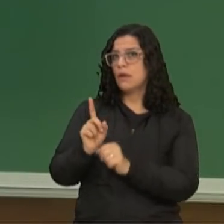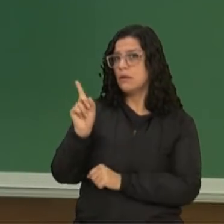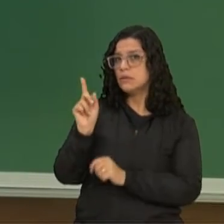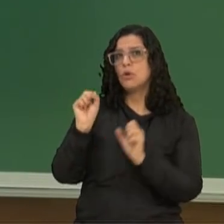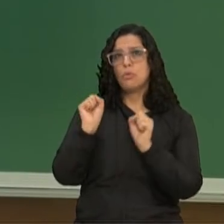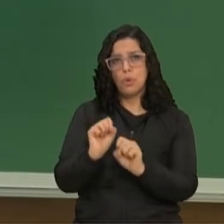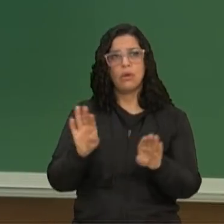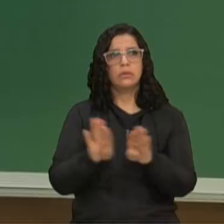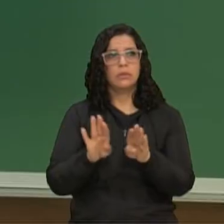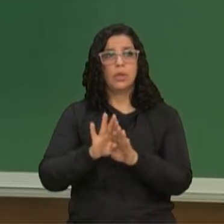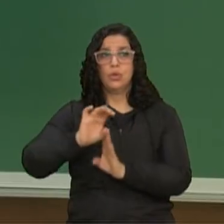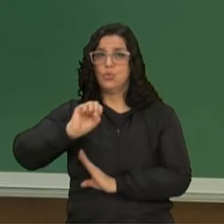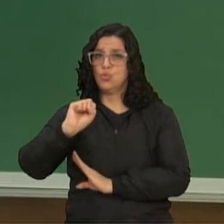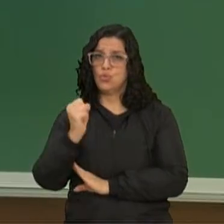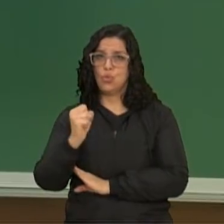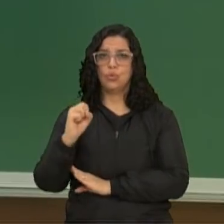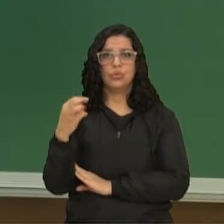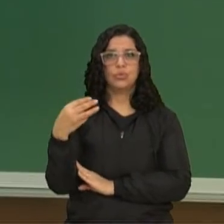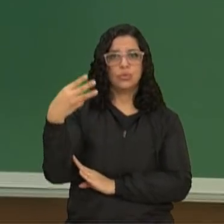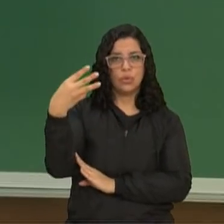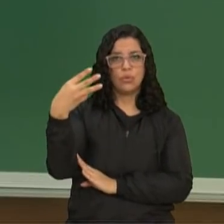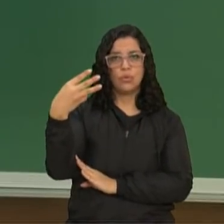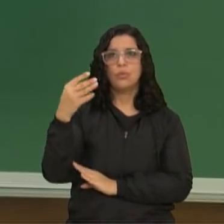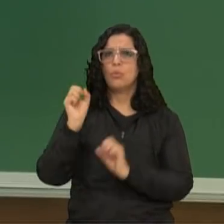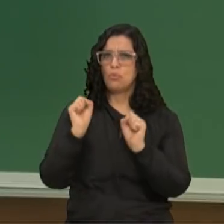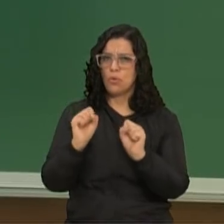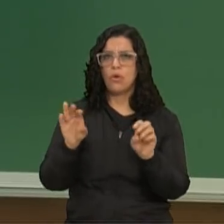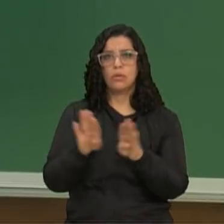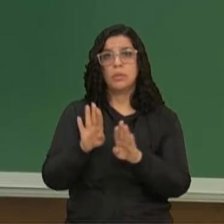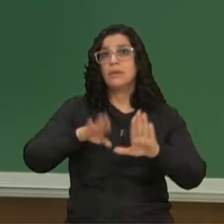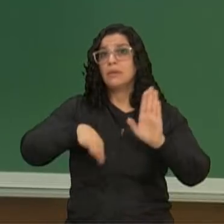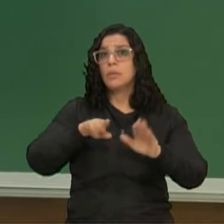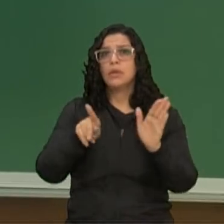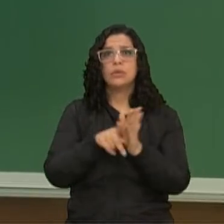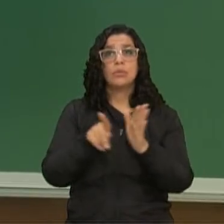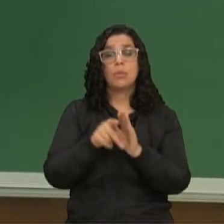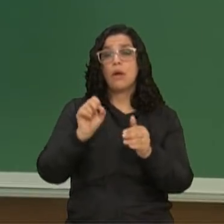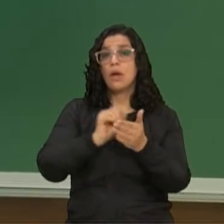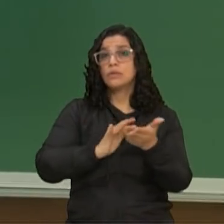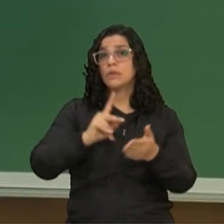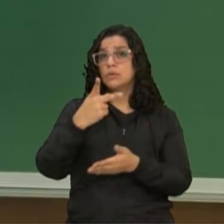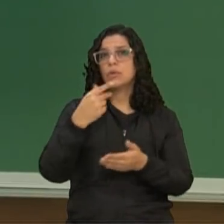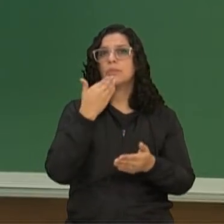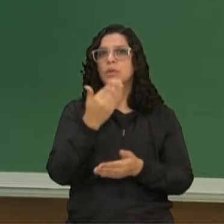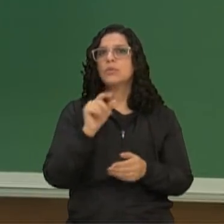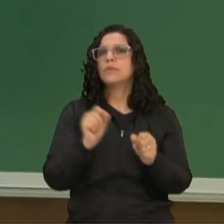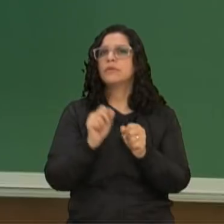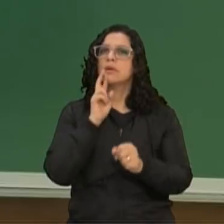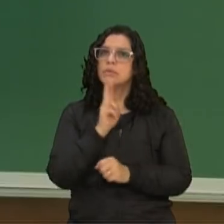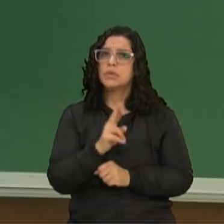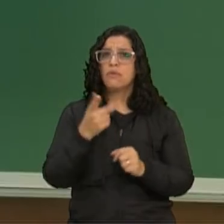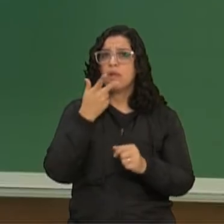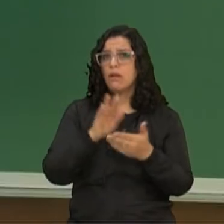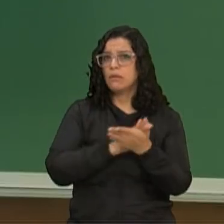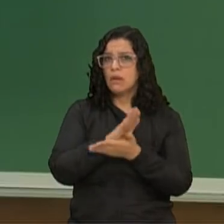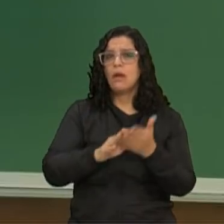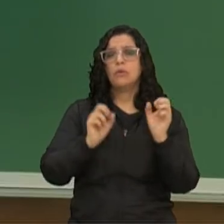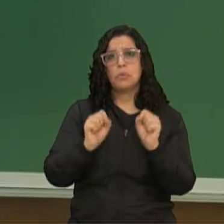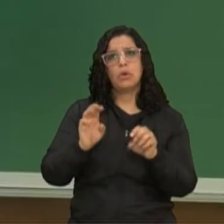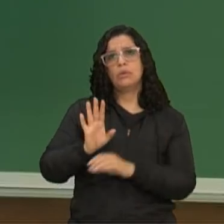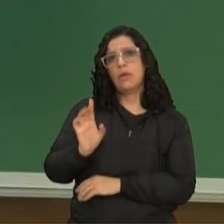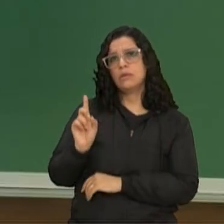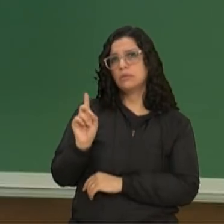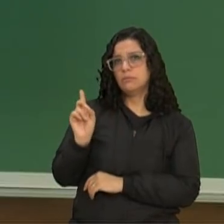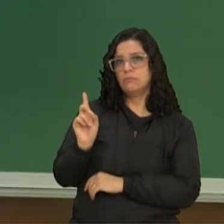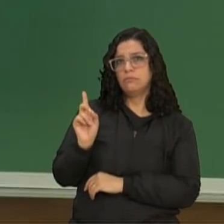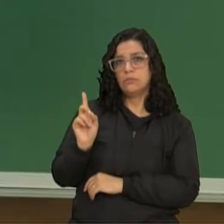deixar 8 ao cubo. Vai depender do que o exercício está pedindo para vocês, tá bom, gente? Se ele não falar nada, você pode deixar